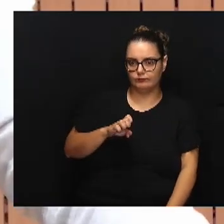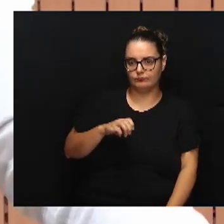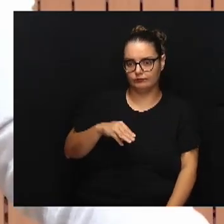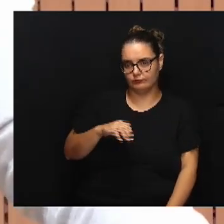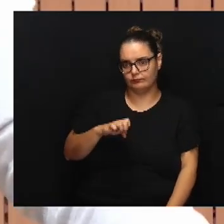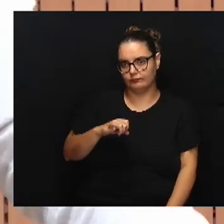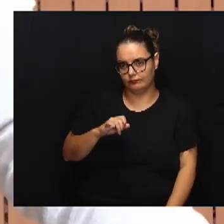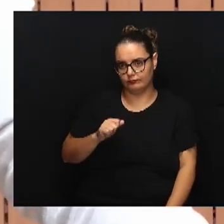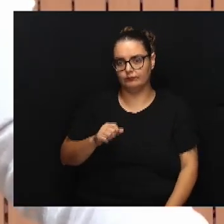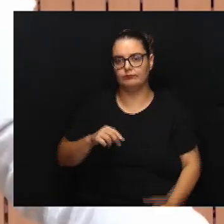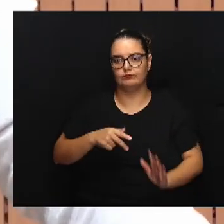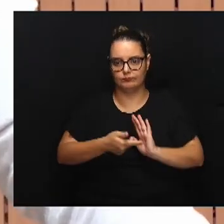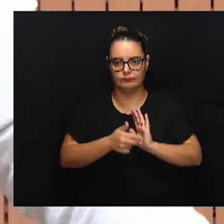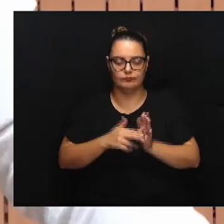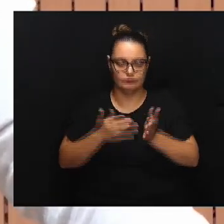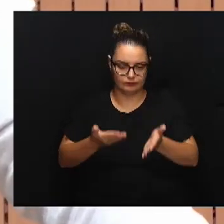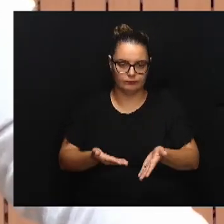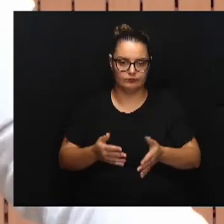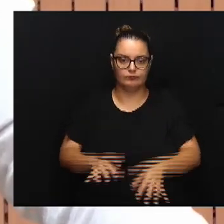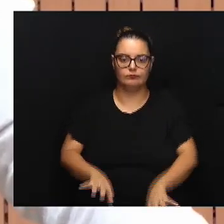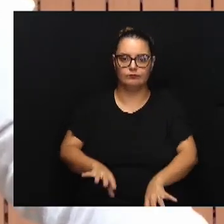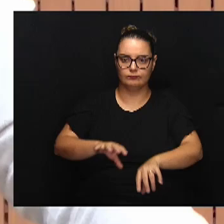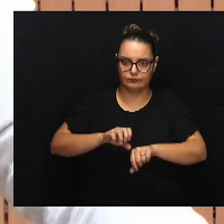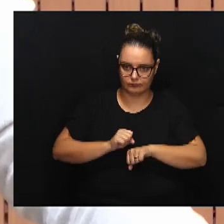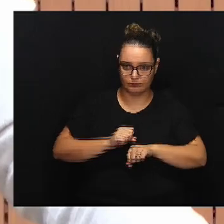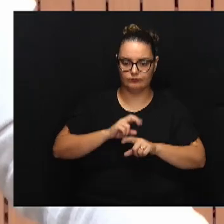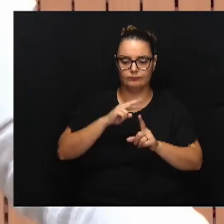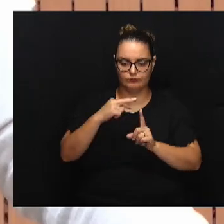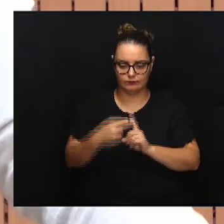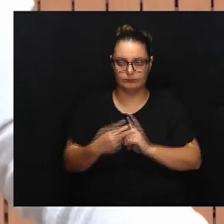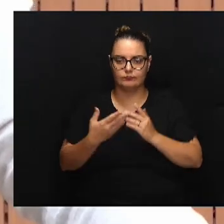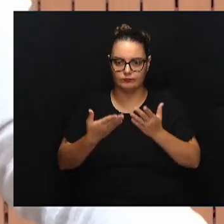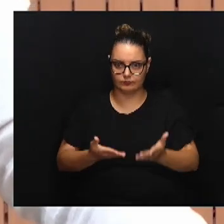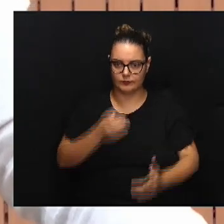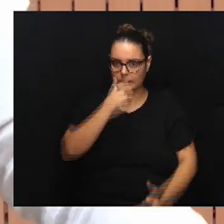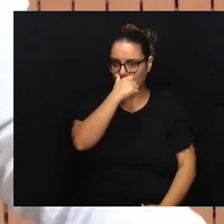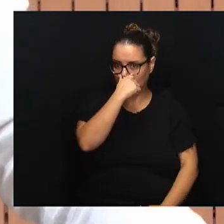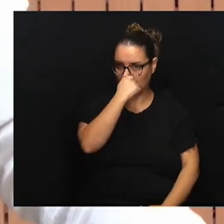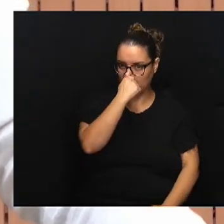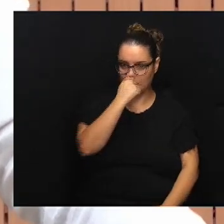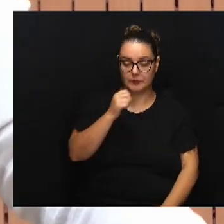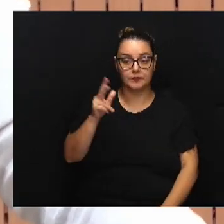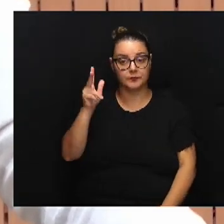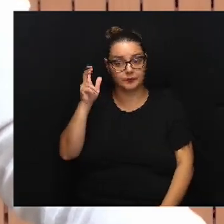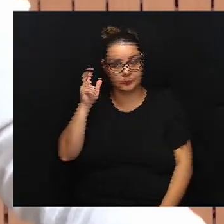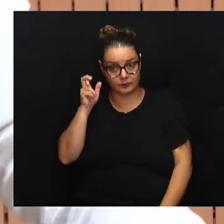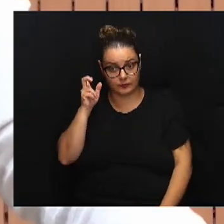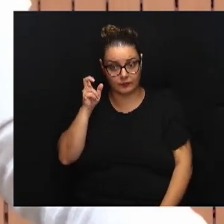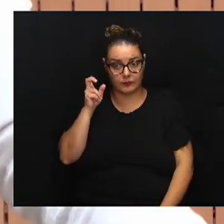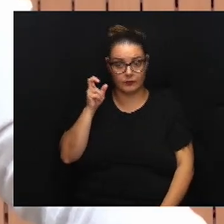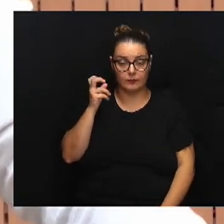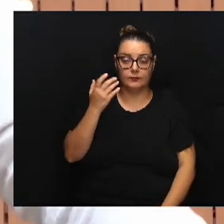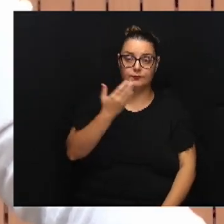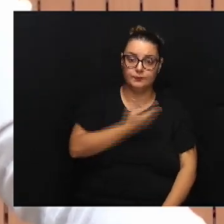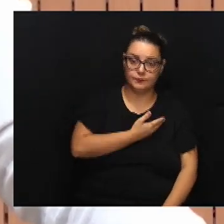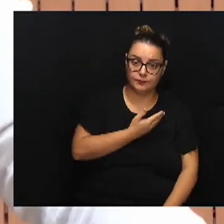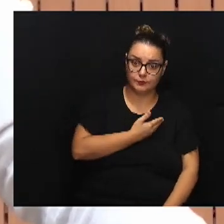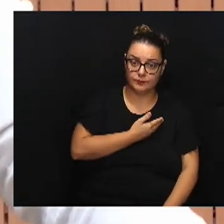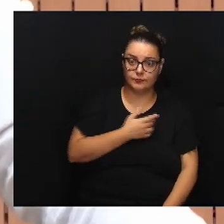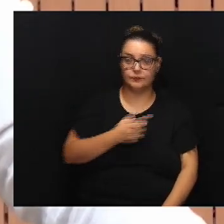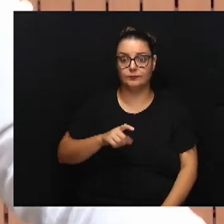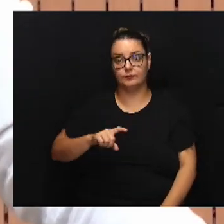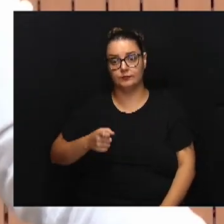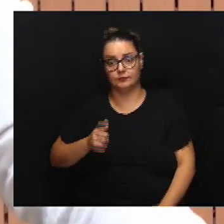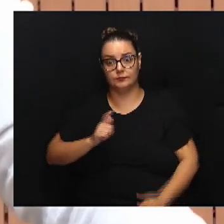e nós também estamos aí adotando a mesma perspectiva, ouvindo muitos colegas ex-gestores